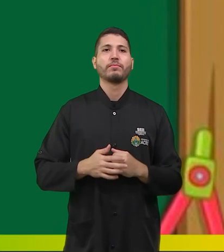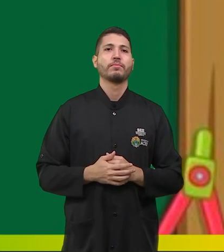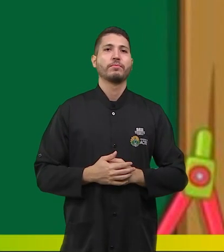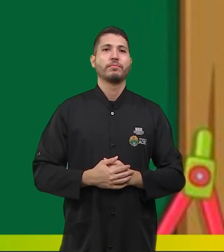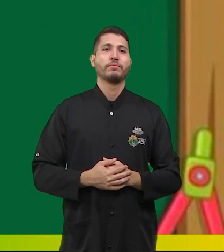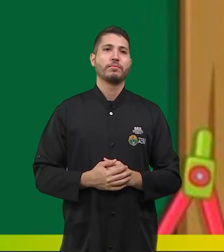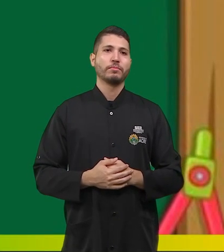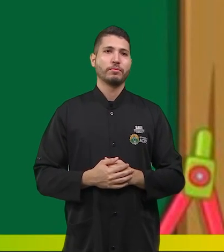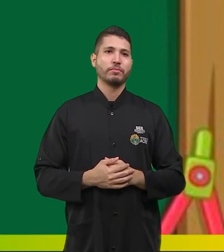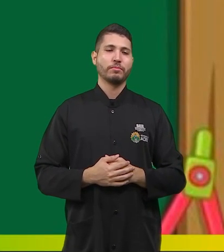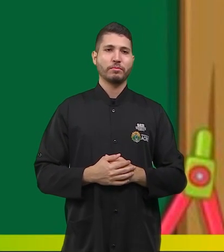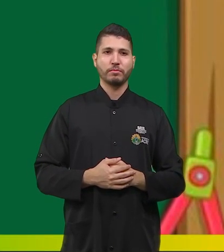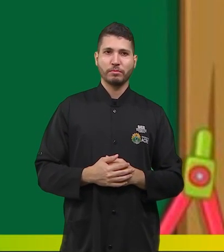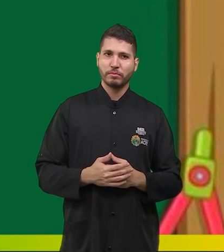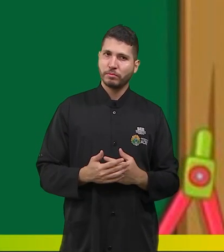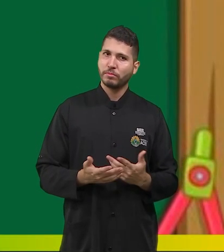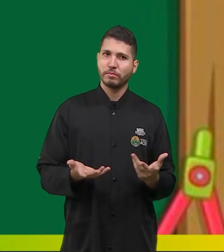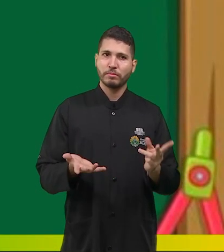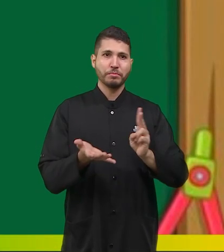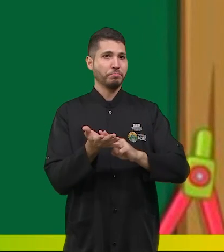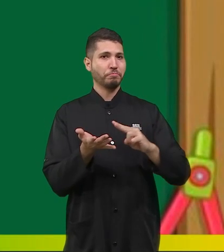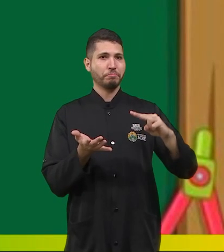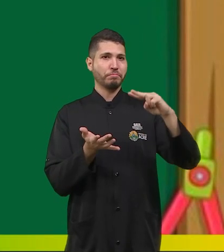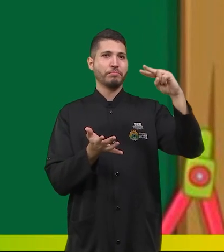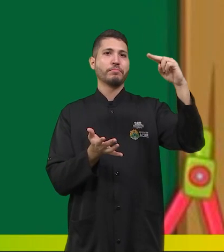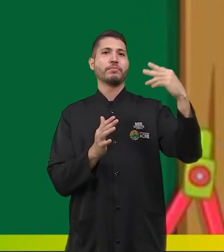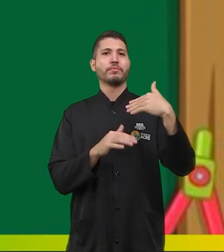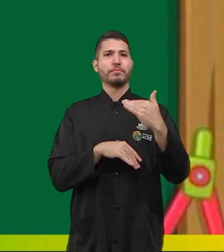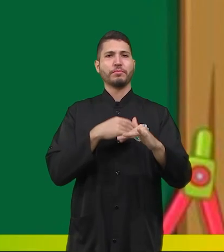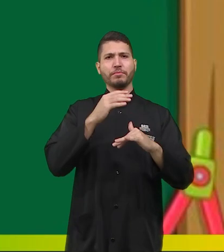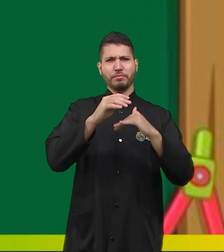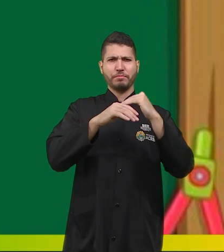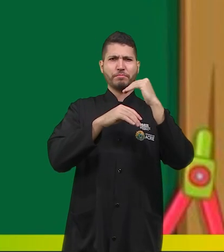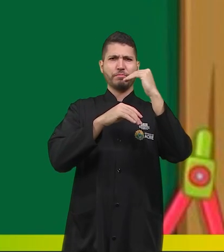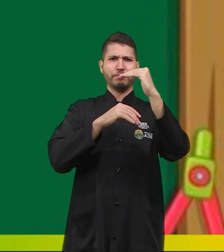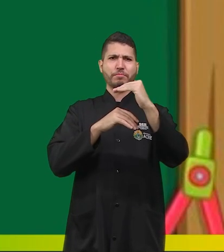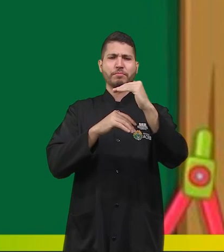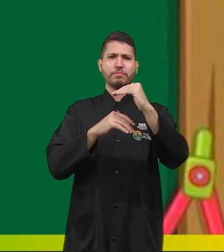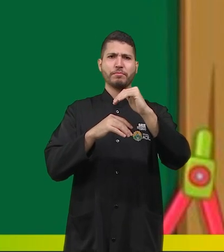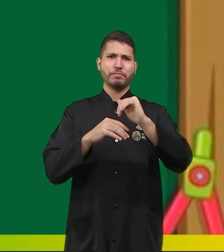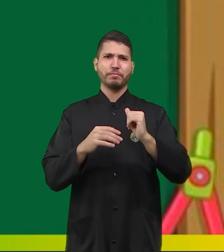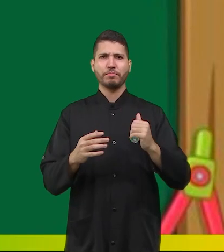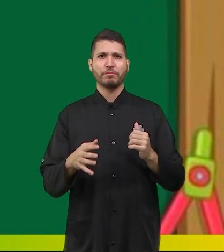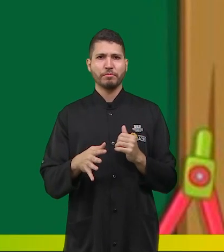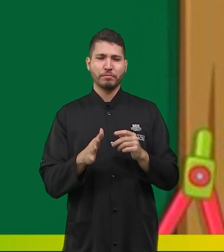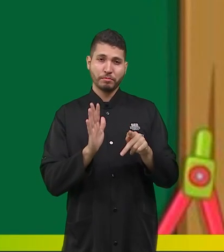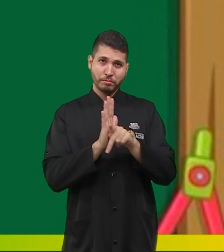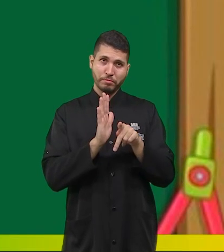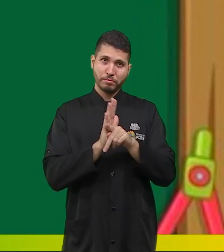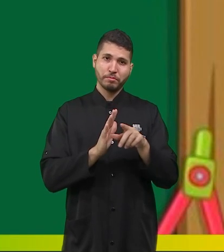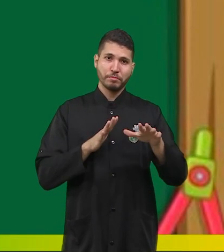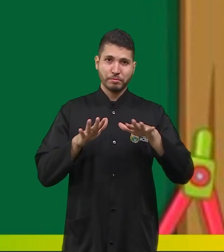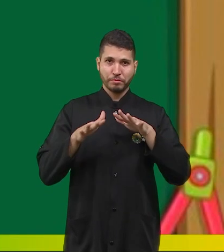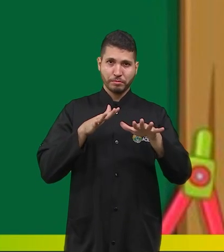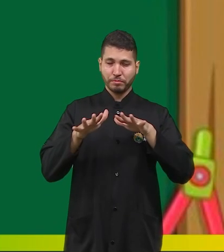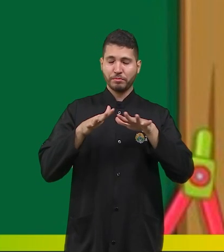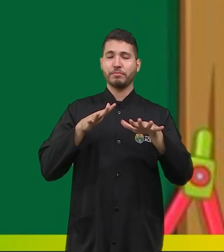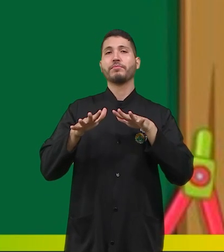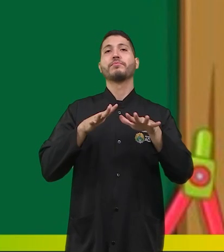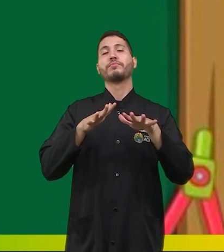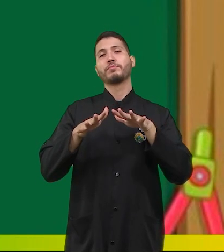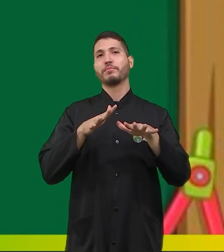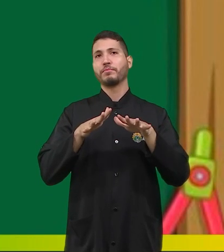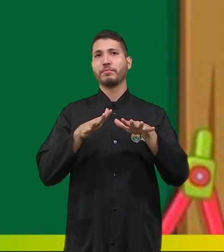de desempenho motor, que a gente já definiu lá no início, né? O desempenho motor aqui já foi